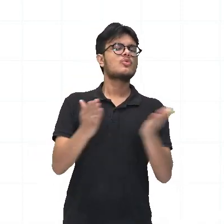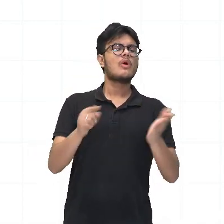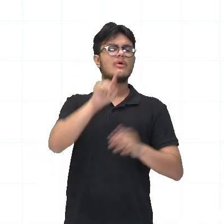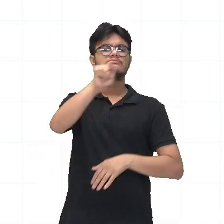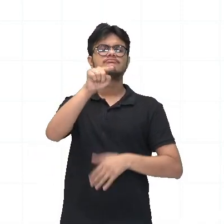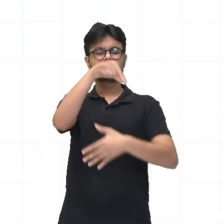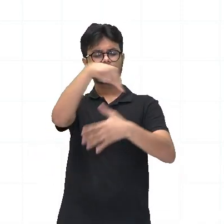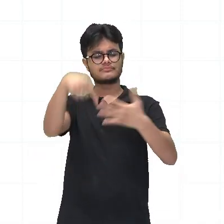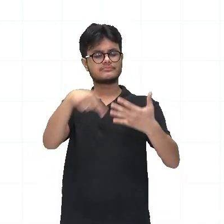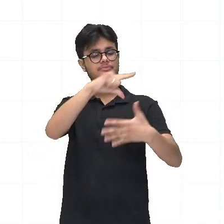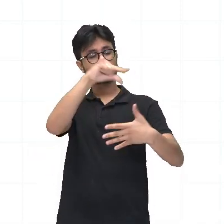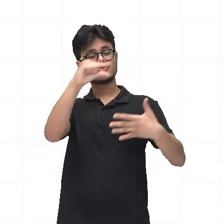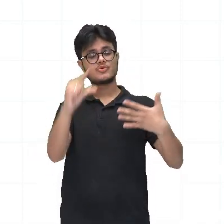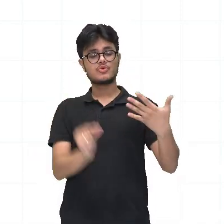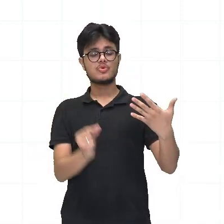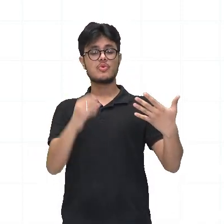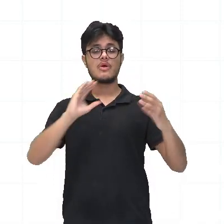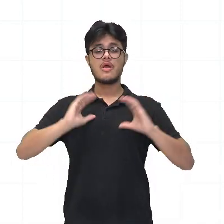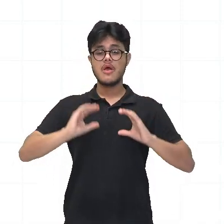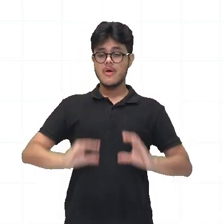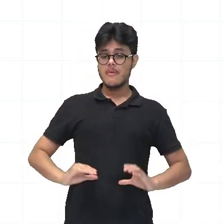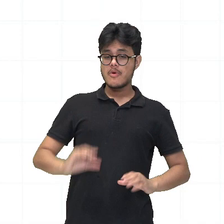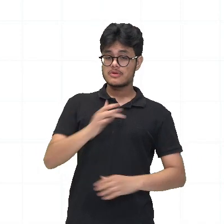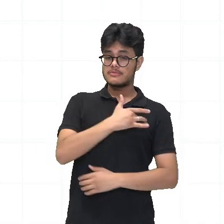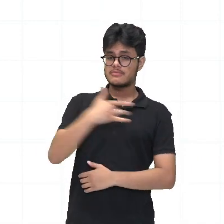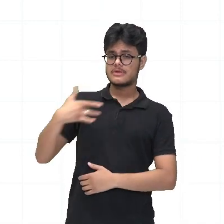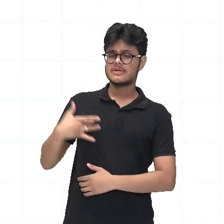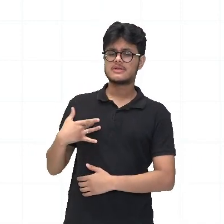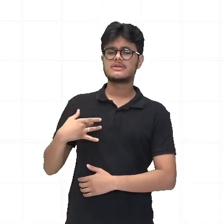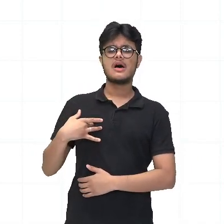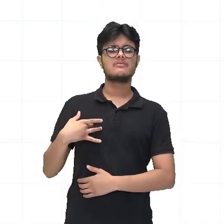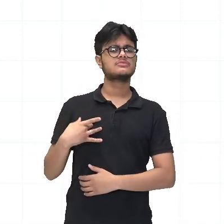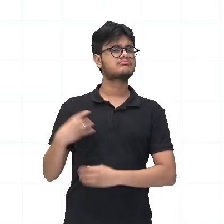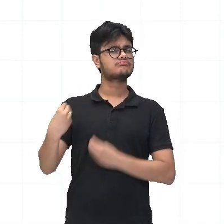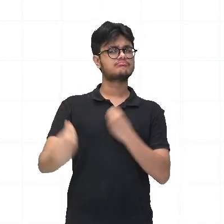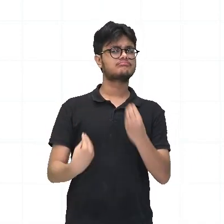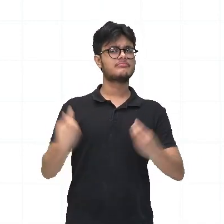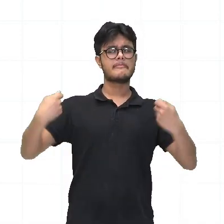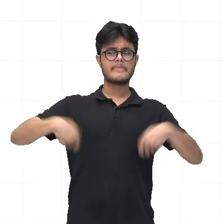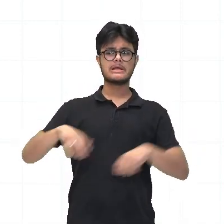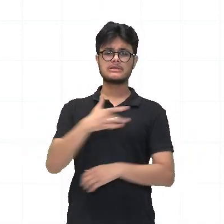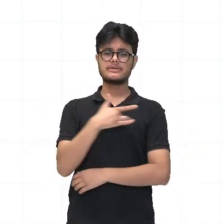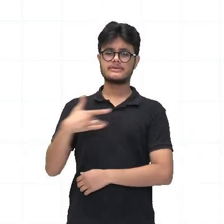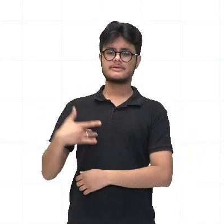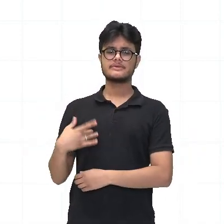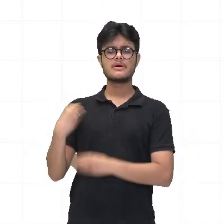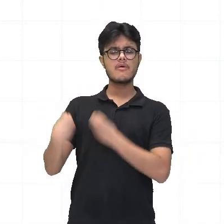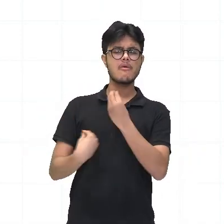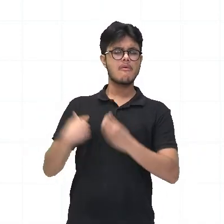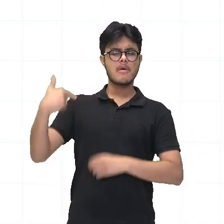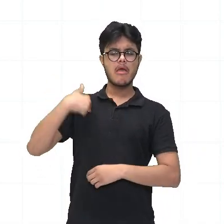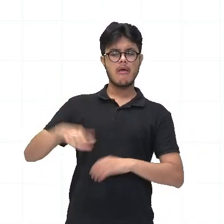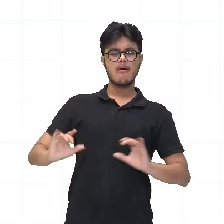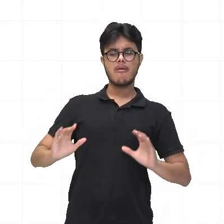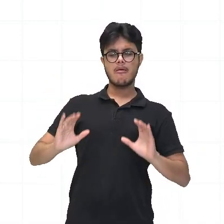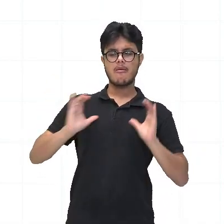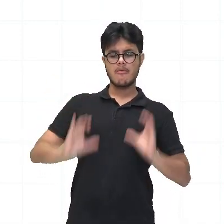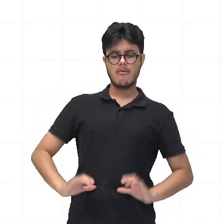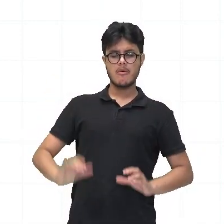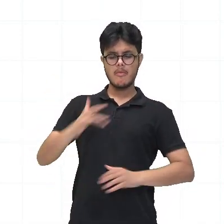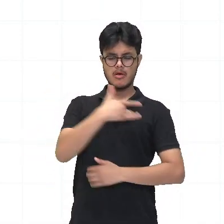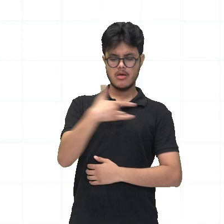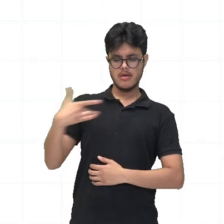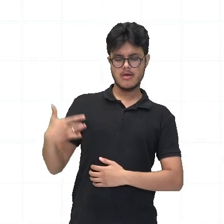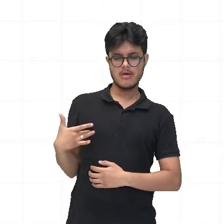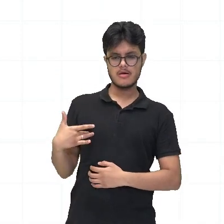saudáveis que eu posso ter para que eu seja realmente saudável, certo? Então, a gente